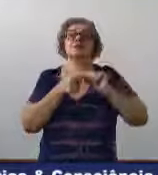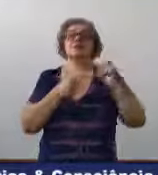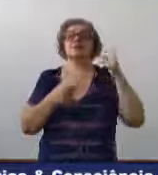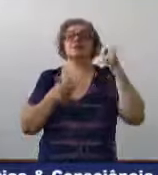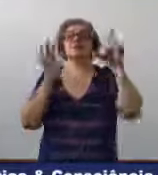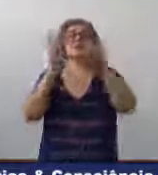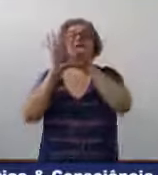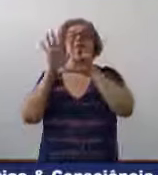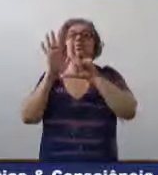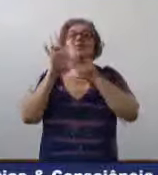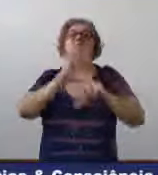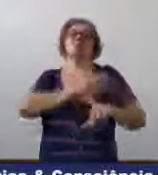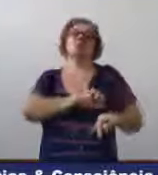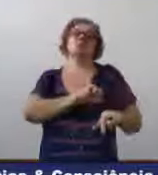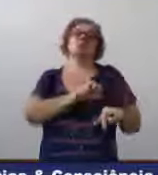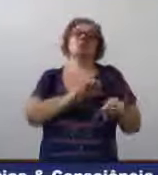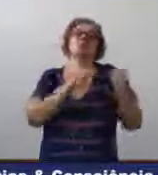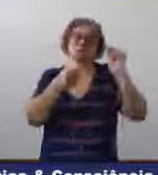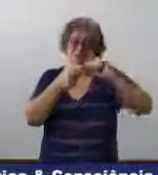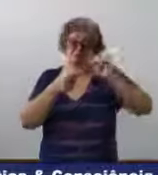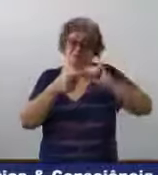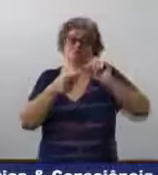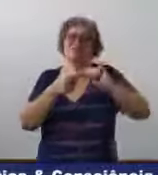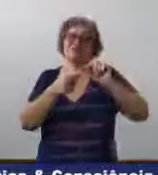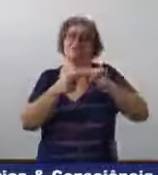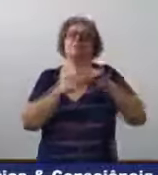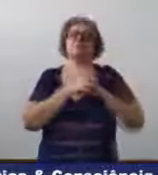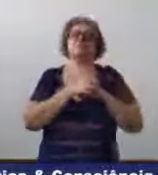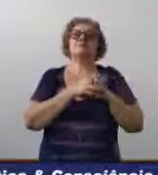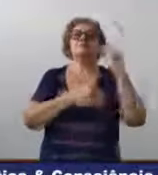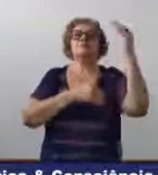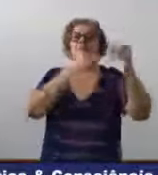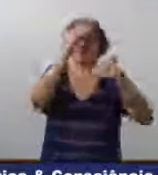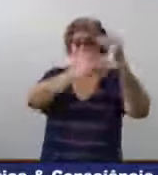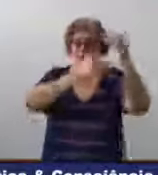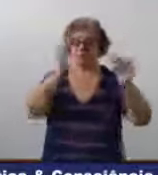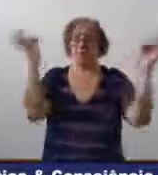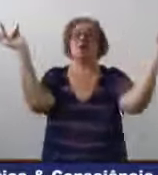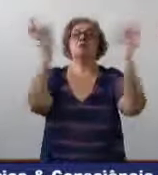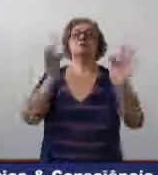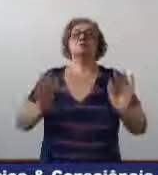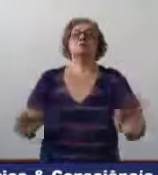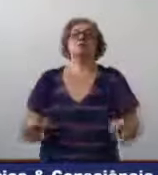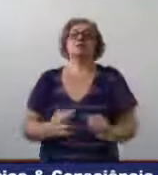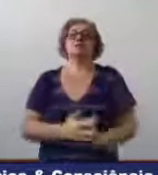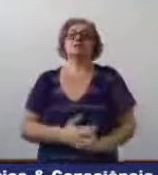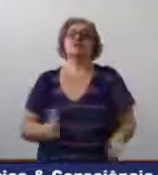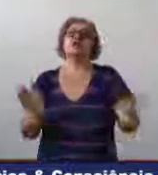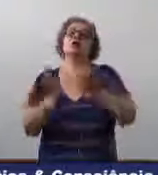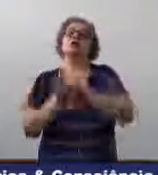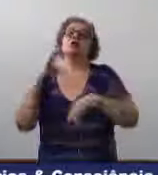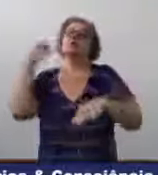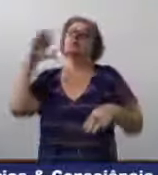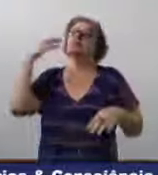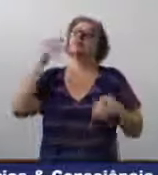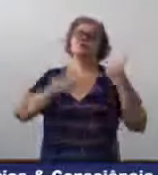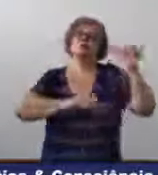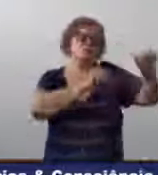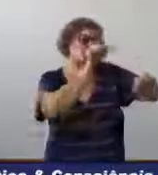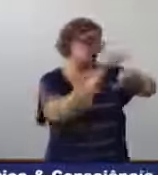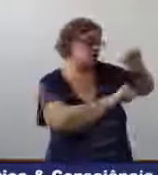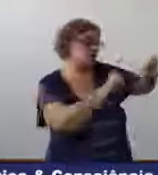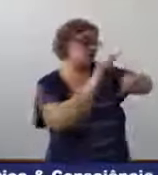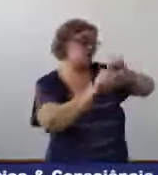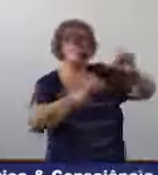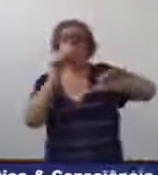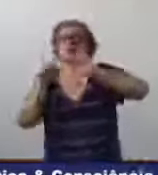de todas as leis, que é a lei do amor. E a partir dessa prática, para sermos felizes. Então a própria ciência foi mudando as suas ideias.